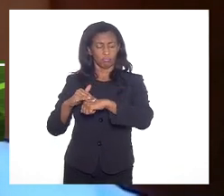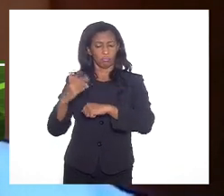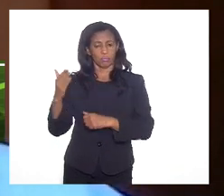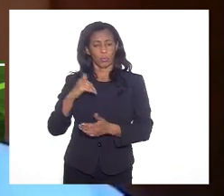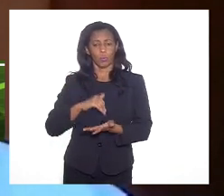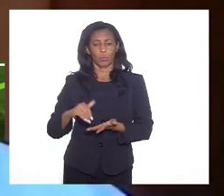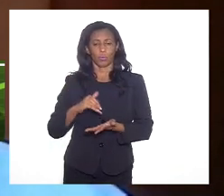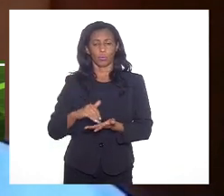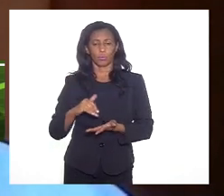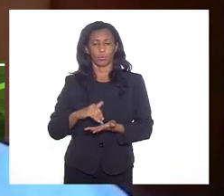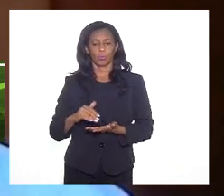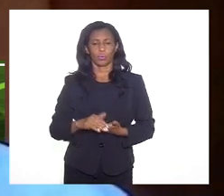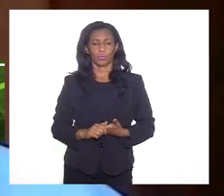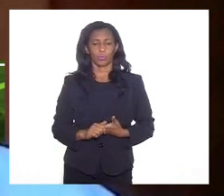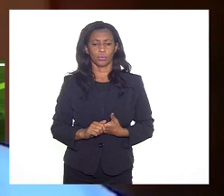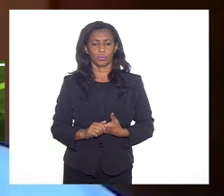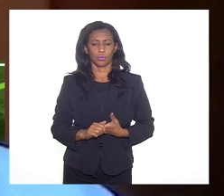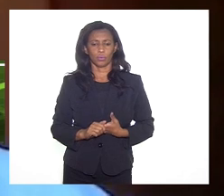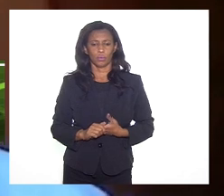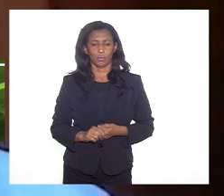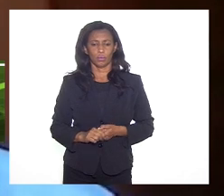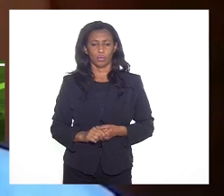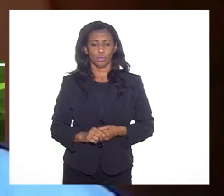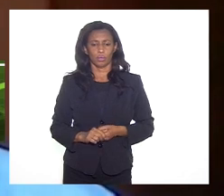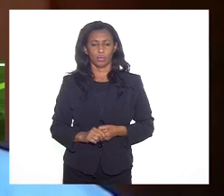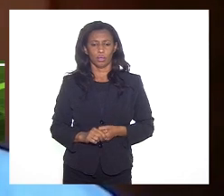secretário, sobre a questão,